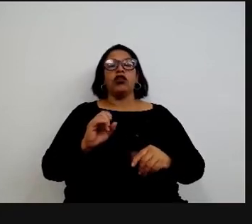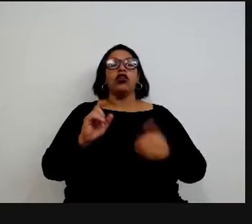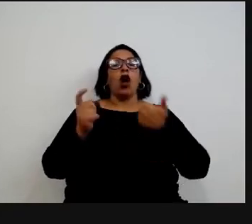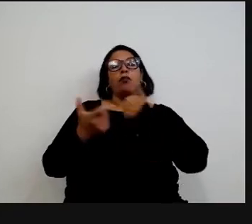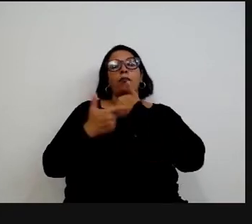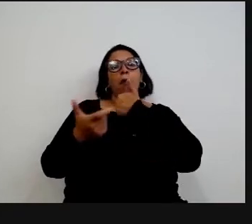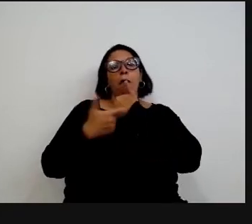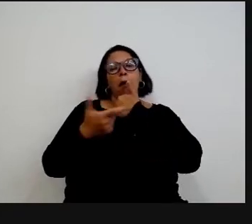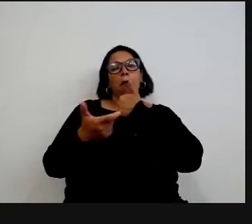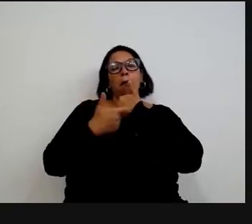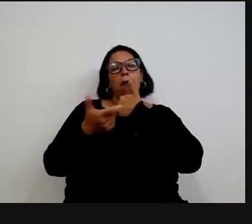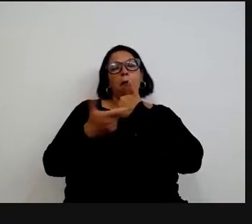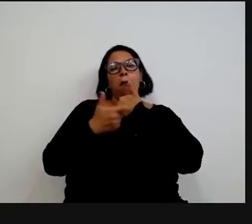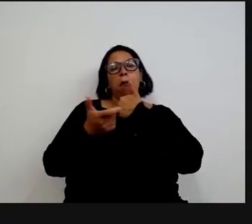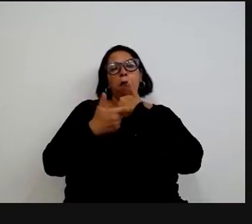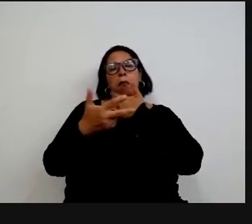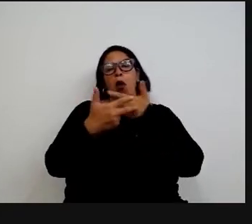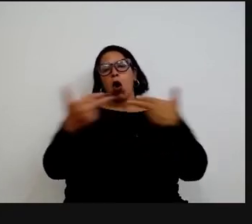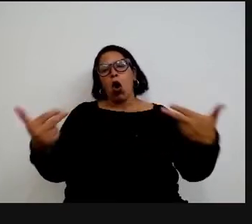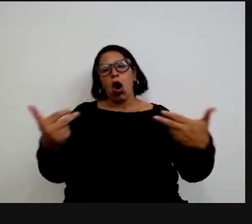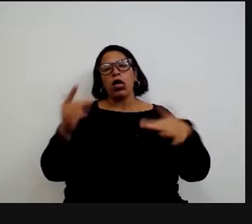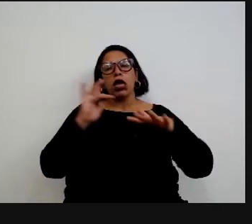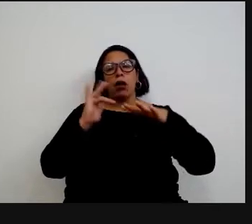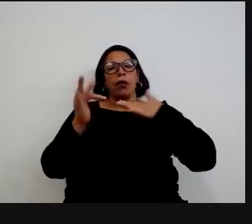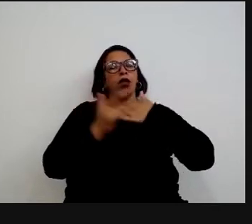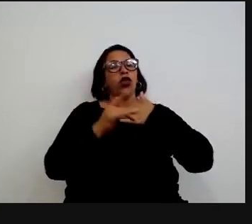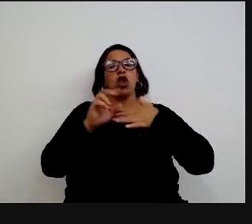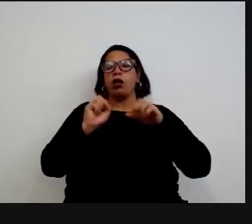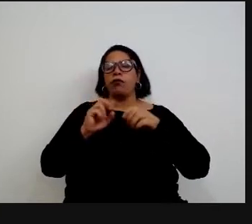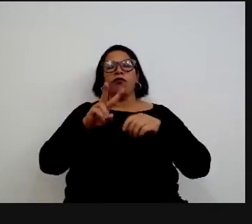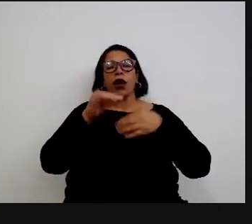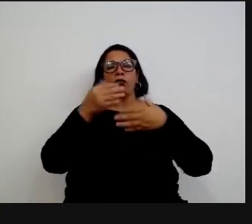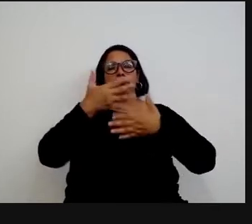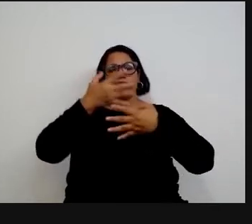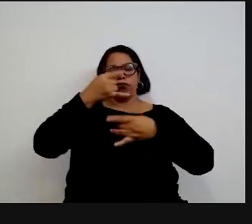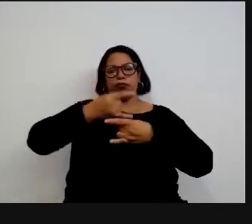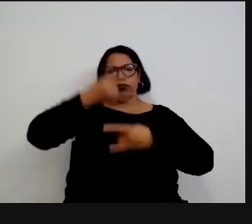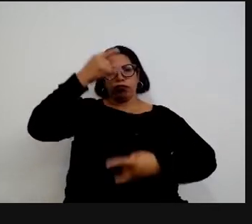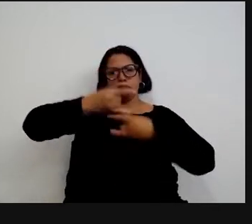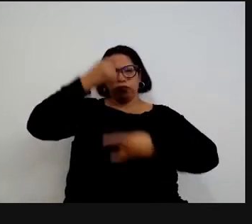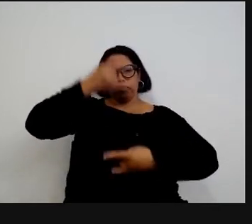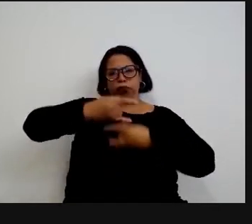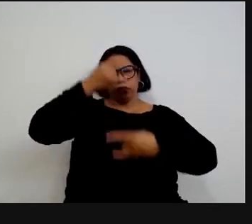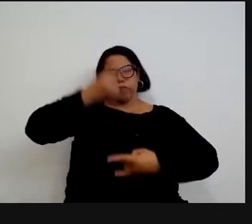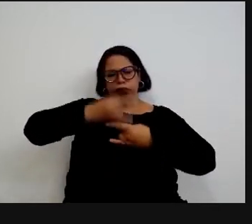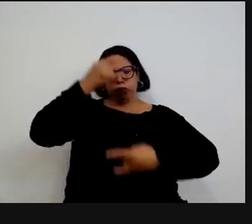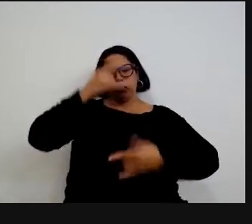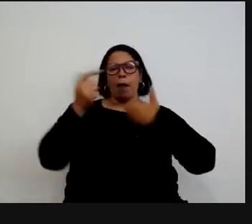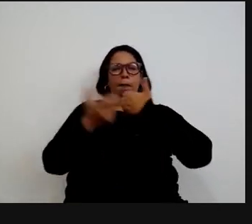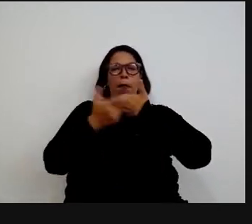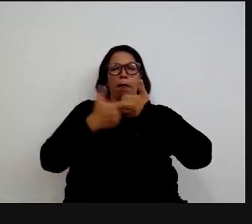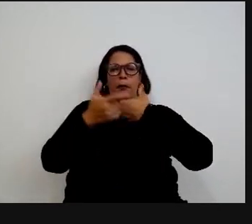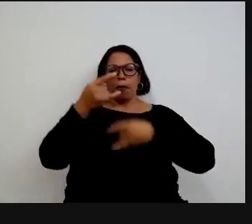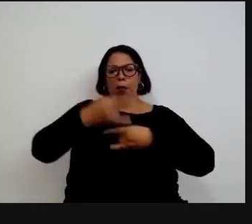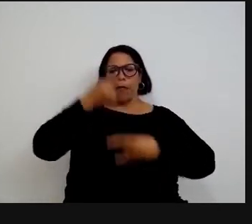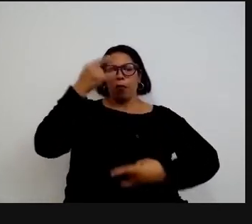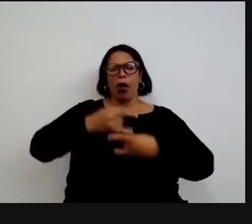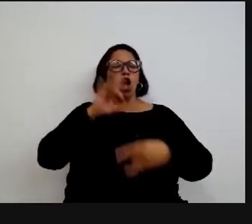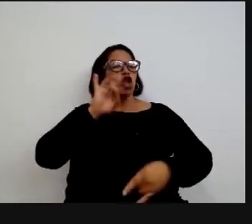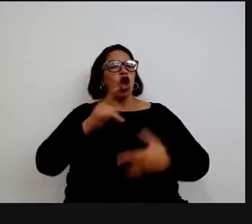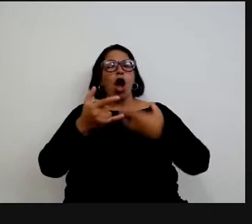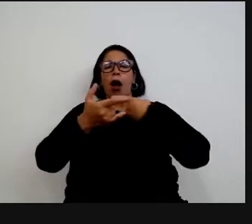curte, né, coisas de uma determinada linha, é só aquilo que vai aparecer para mim, para você. Né? Então, eu até brinco que, para mim, só